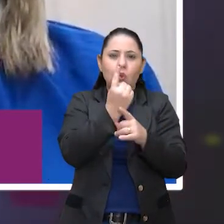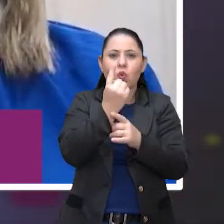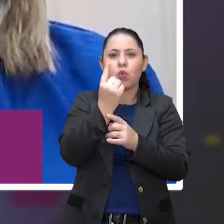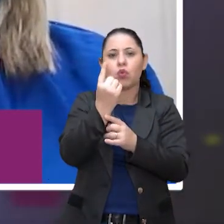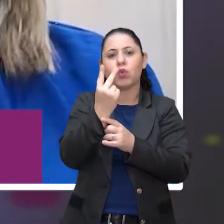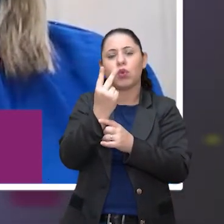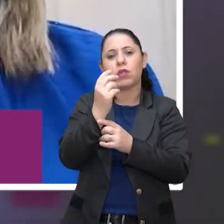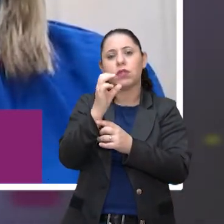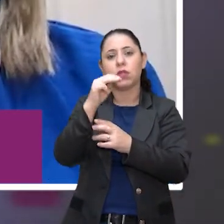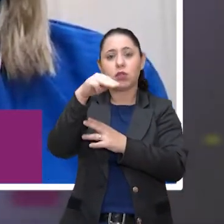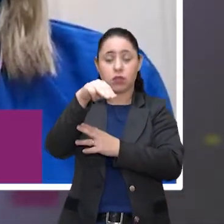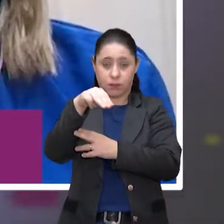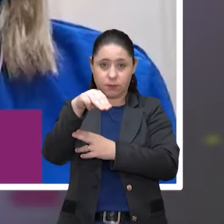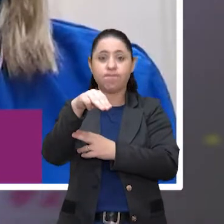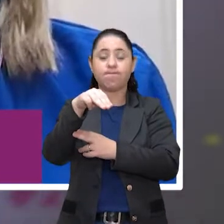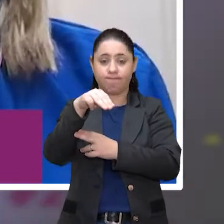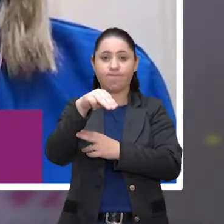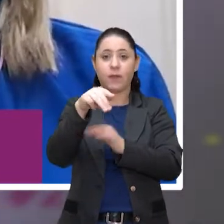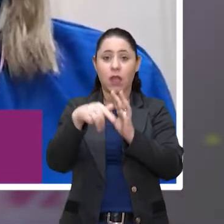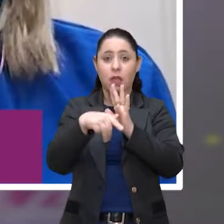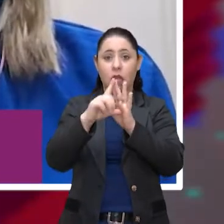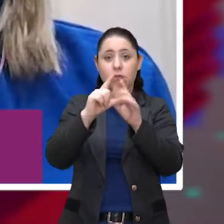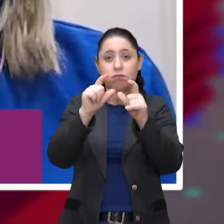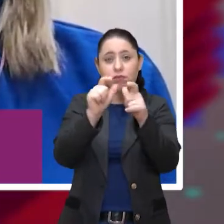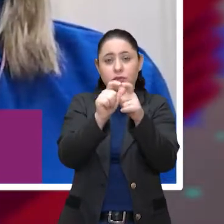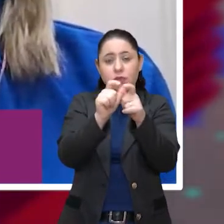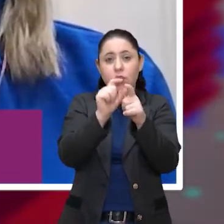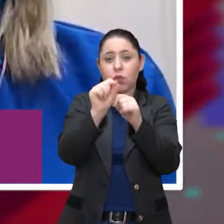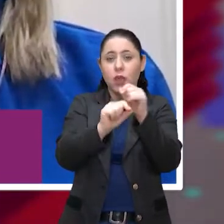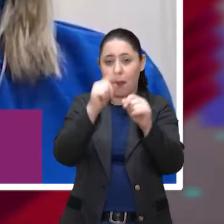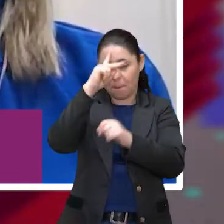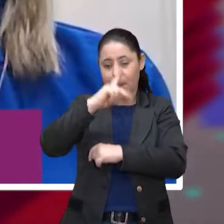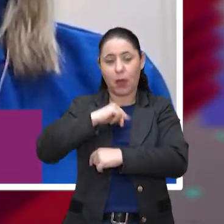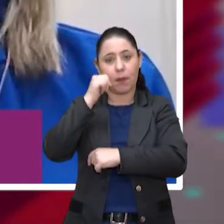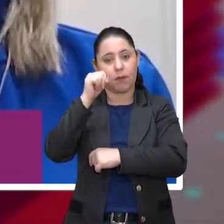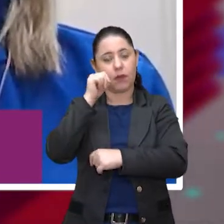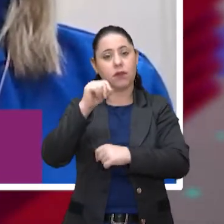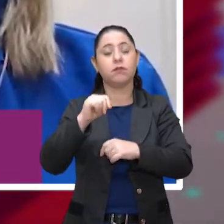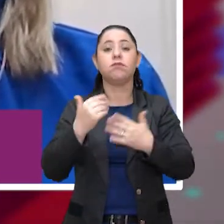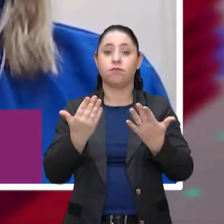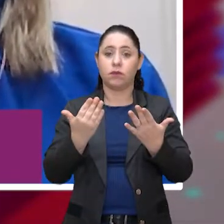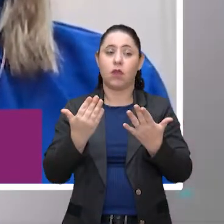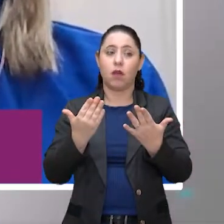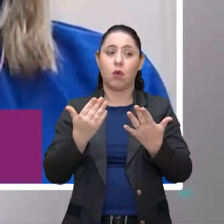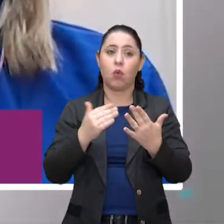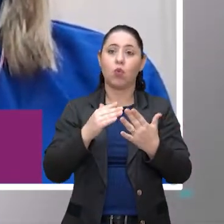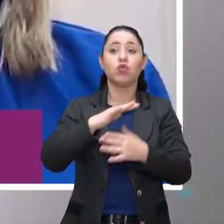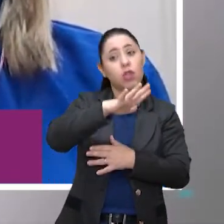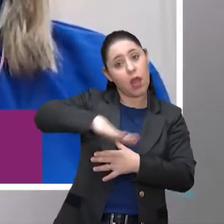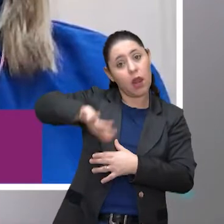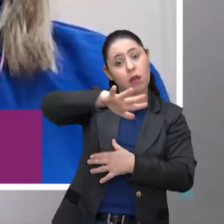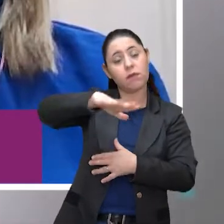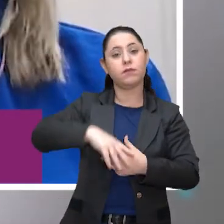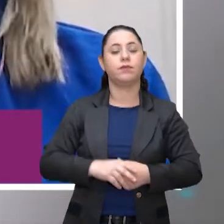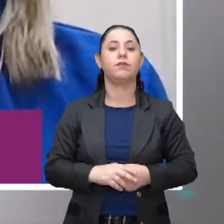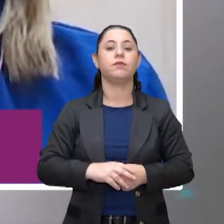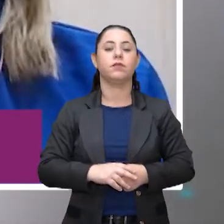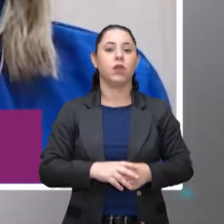centímetros. Um pouco menos do que a própria mulher, na grande maioria, né? E os exames